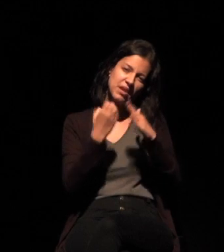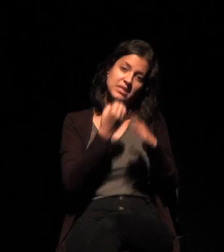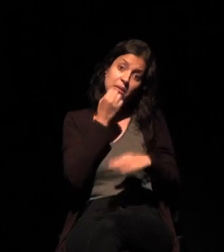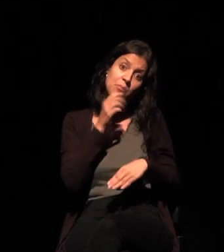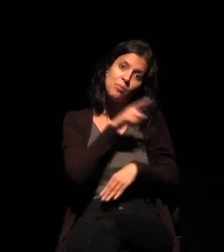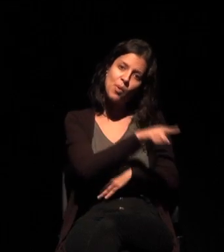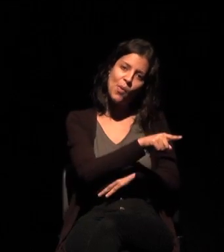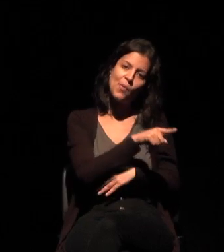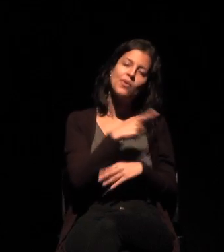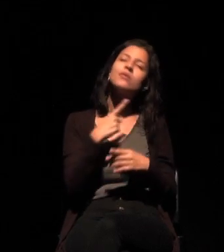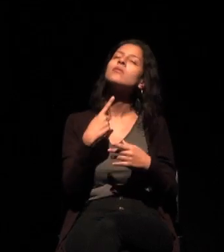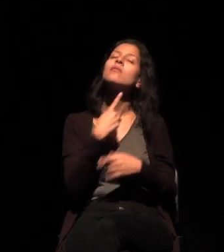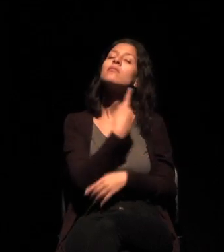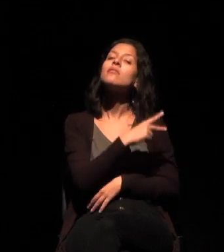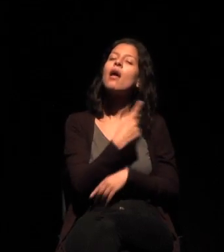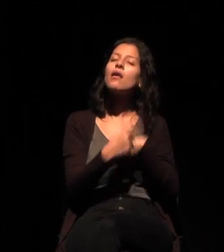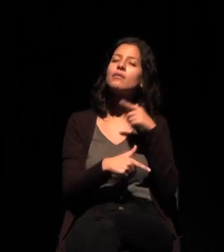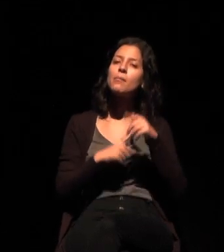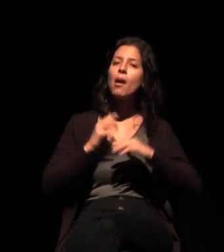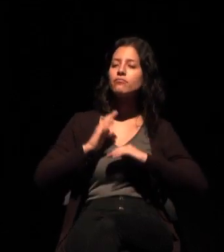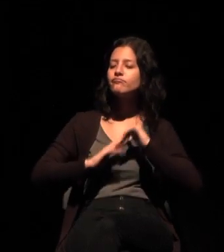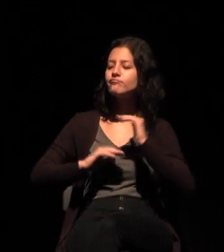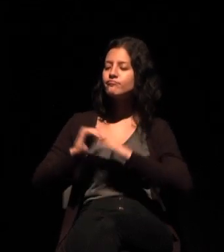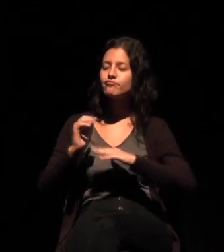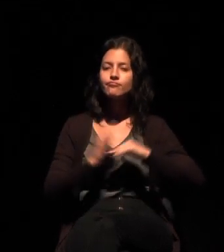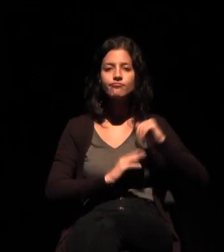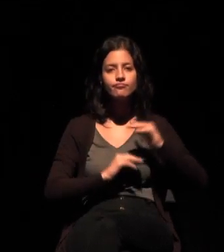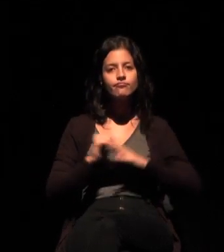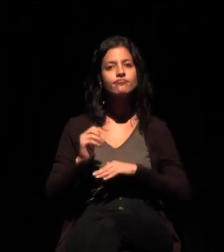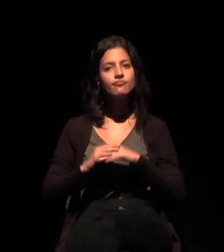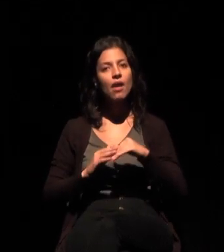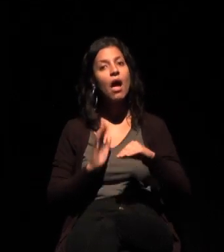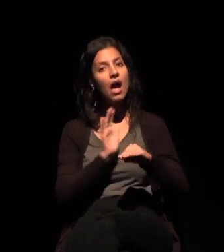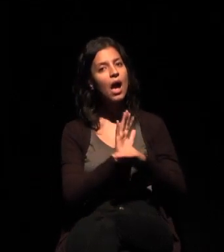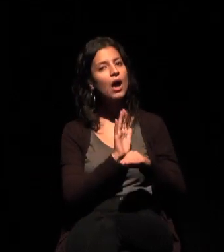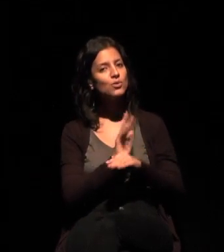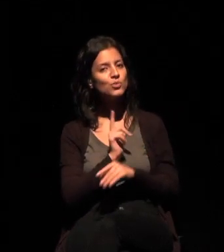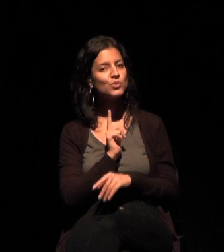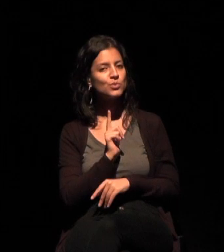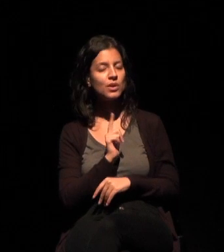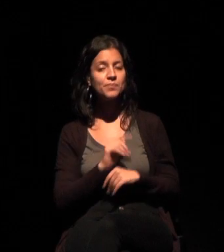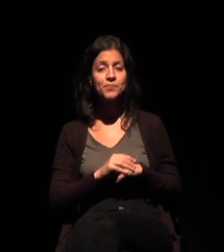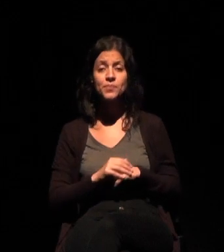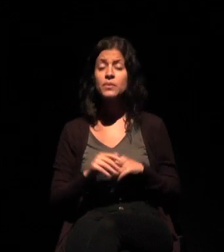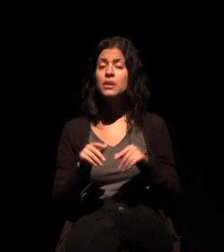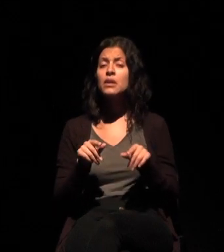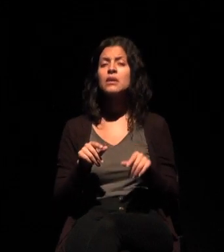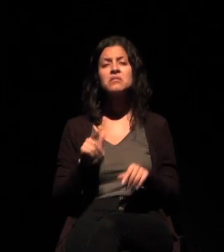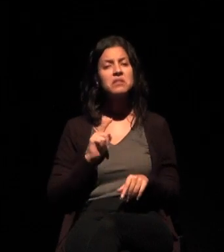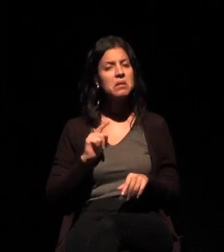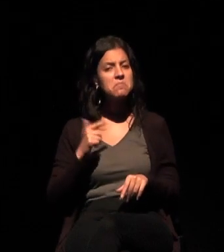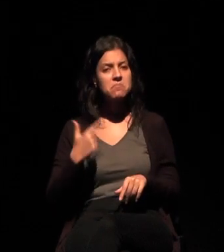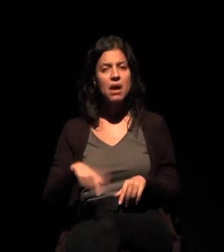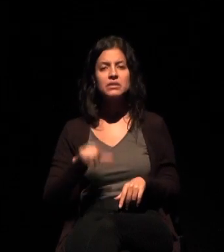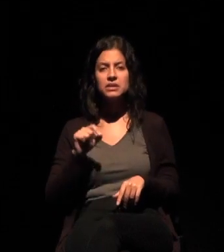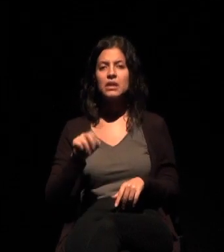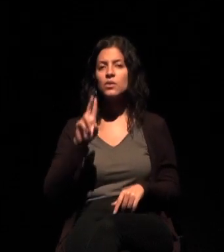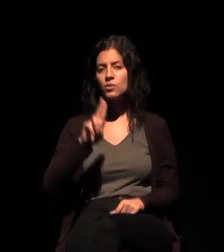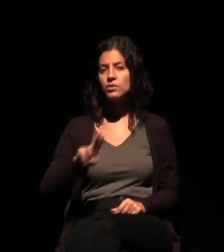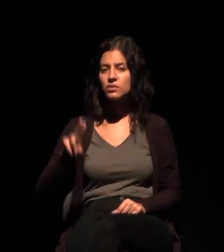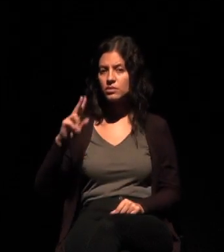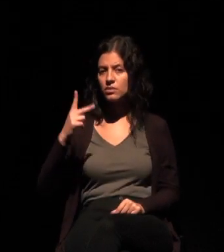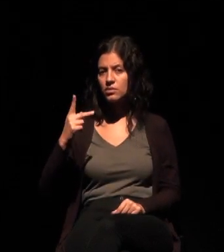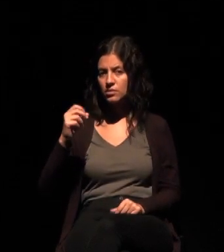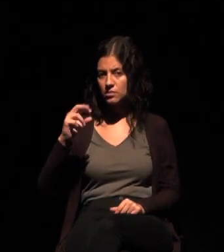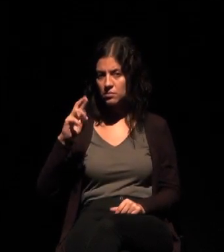estão a realizar as suas atividades temos também aqui uma série de colaborações com uma universidade do porto sobre tudo